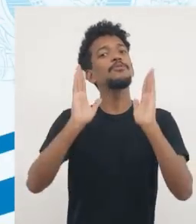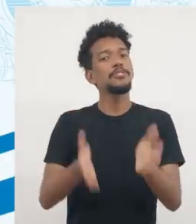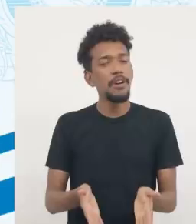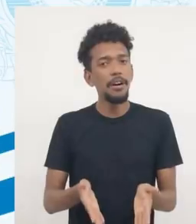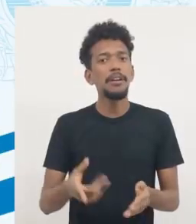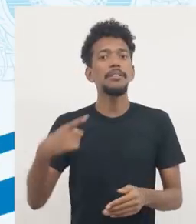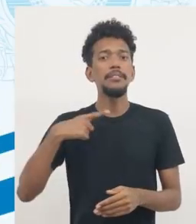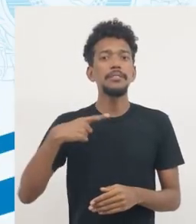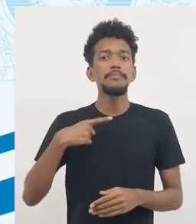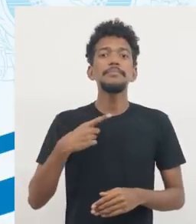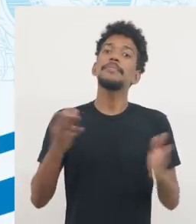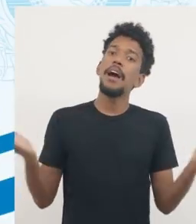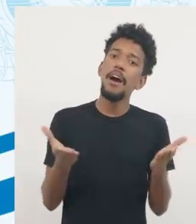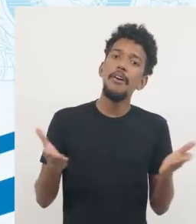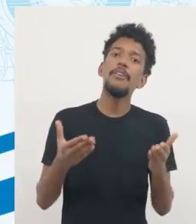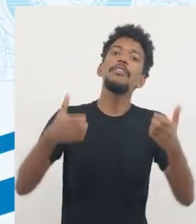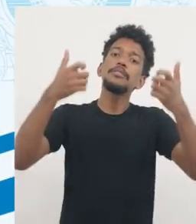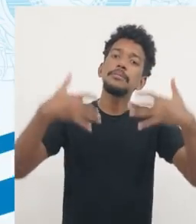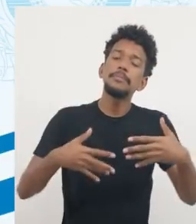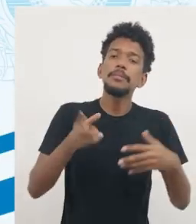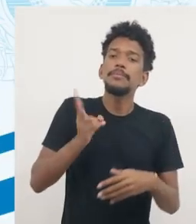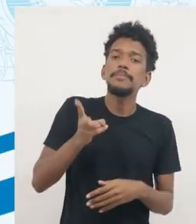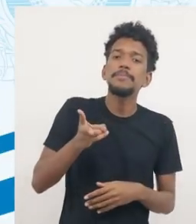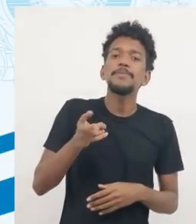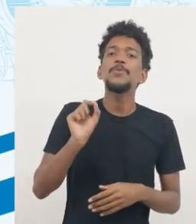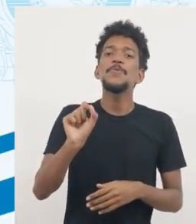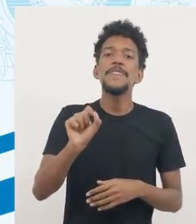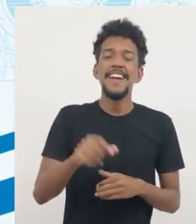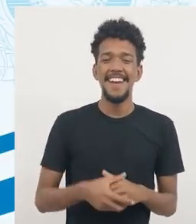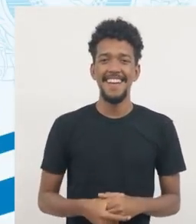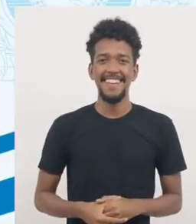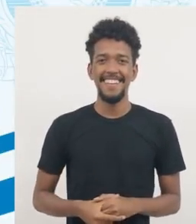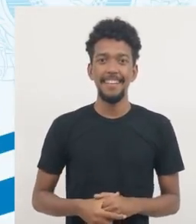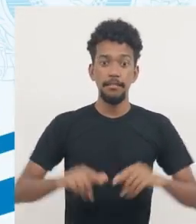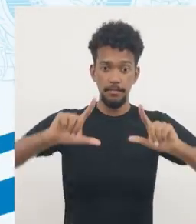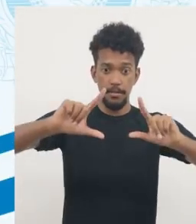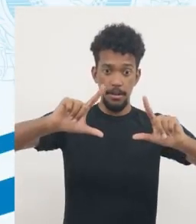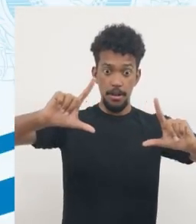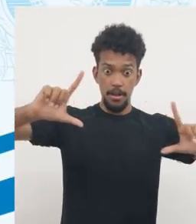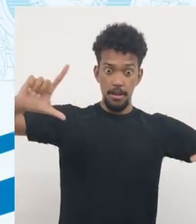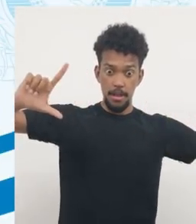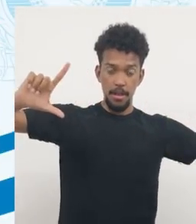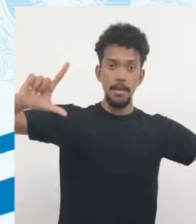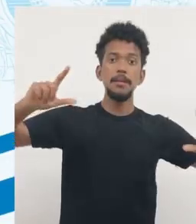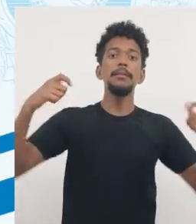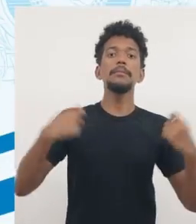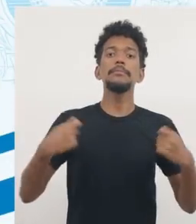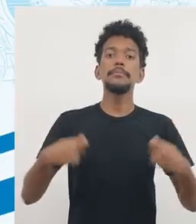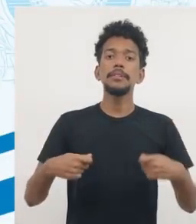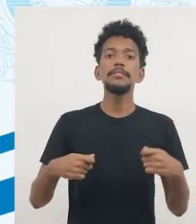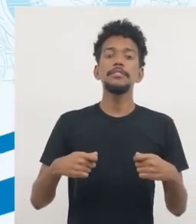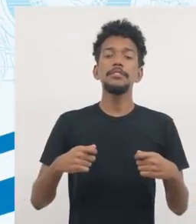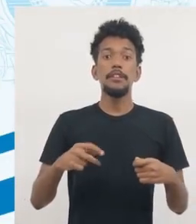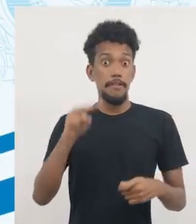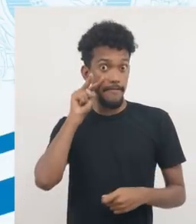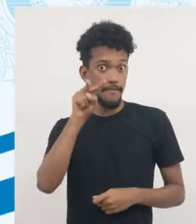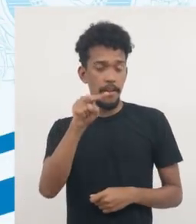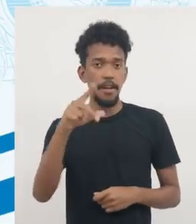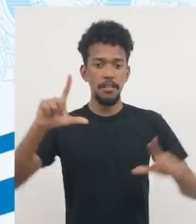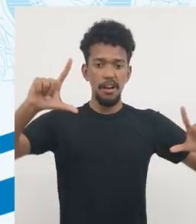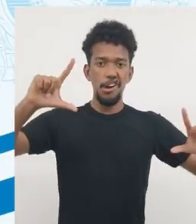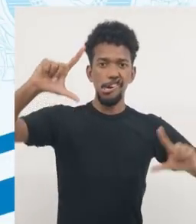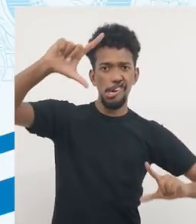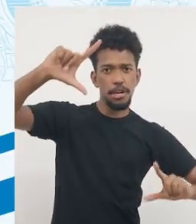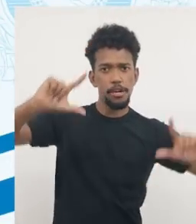no início da nossa aula reflete justamente o que acontece aqui. Uma ampliação, ela precisa acontecer sem que